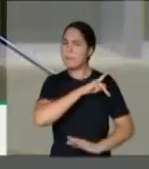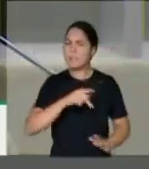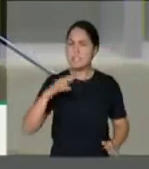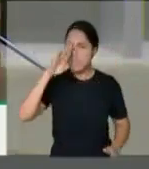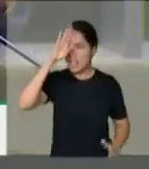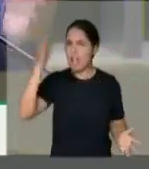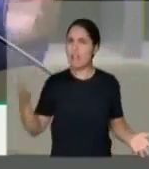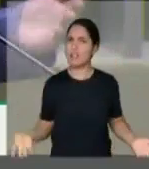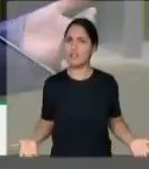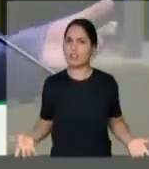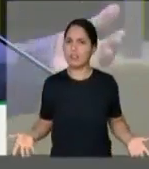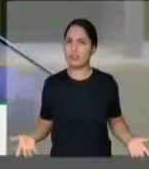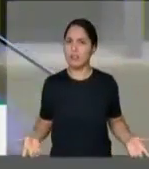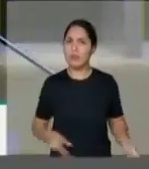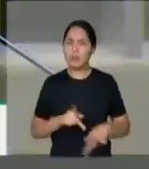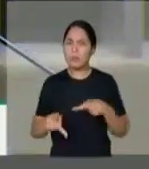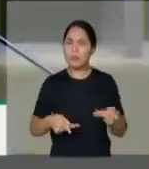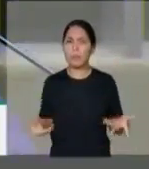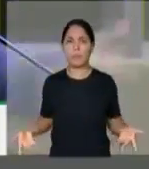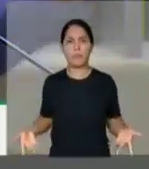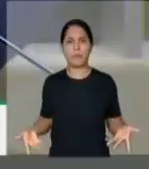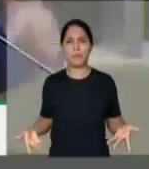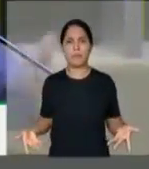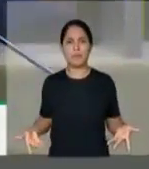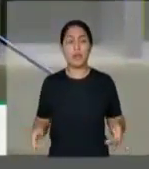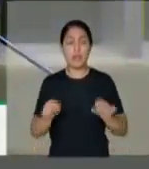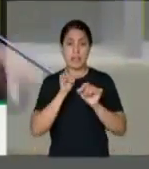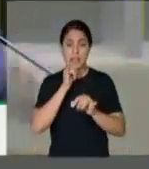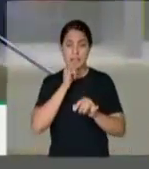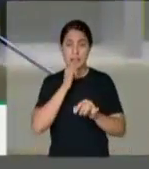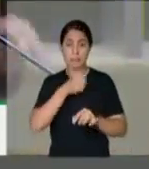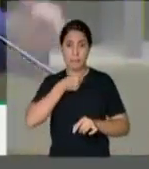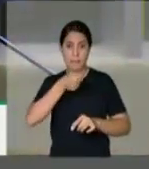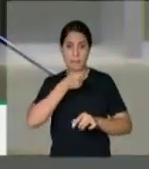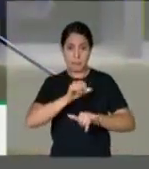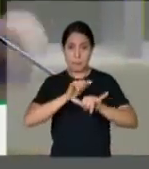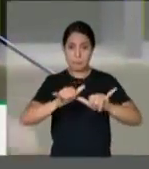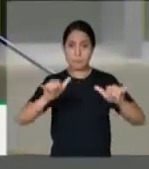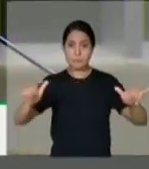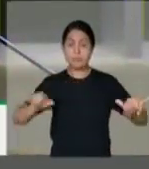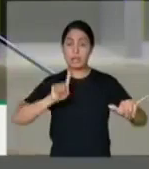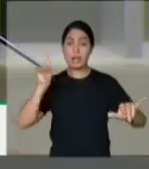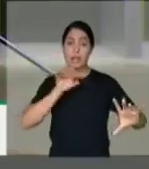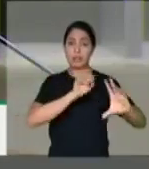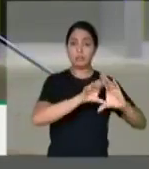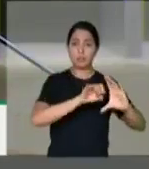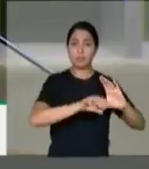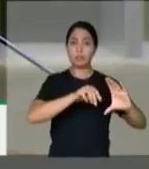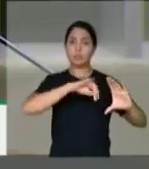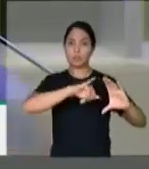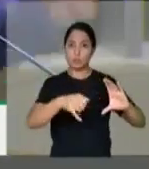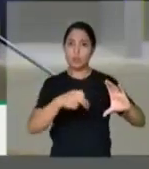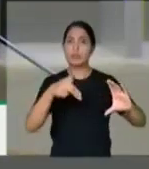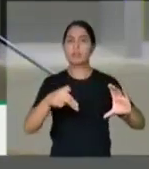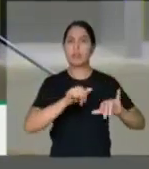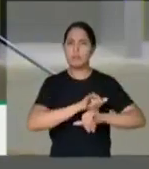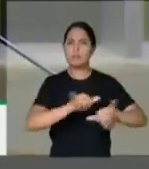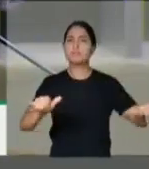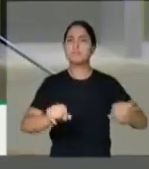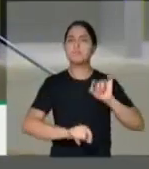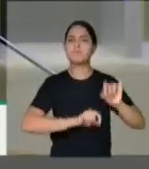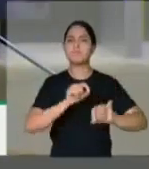presidente. Reagiu, por exemplo, à divulgação jornalística feita pelo Jornal Nacional,